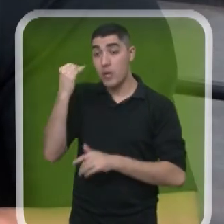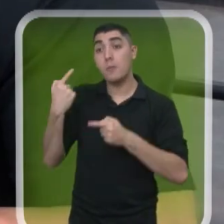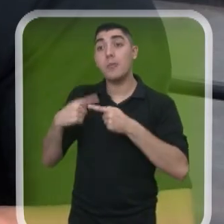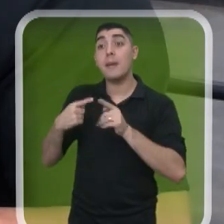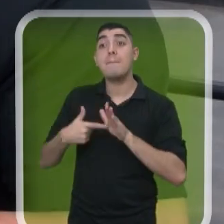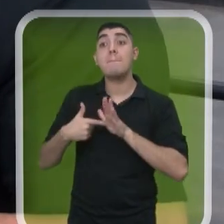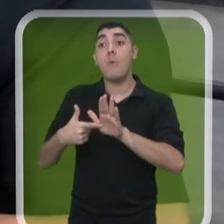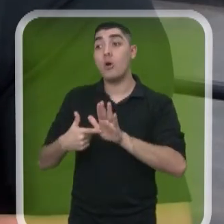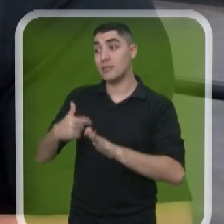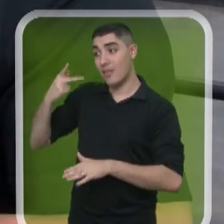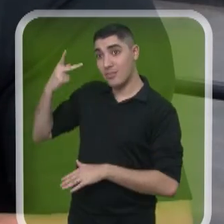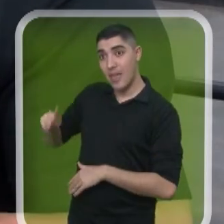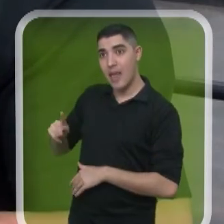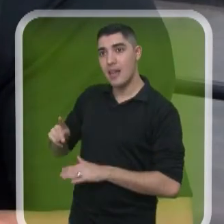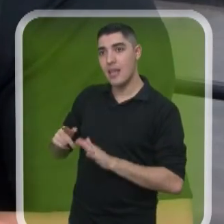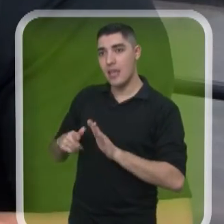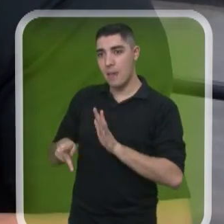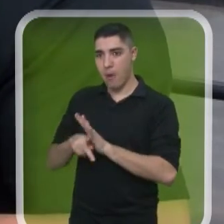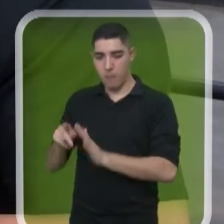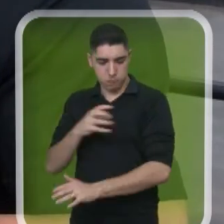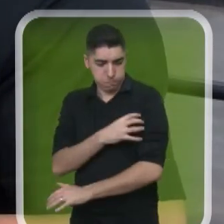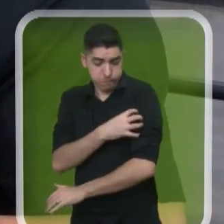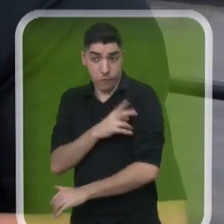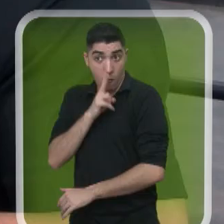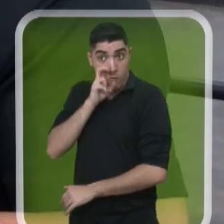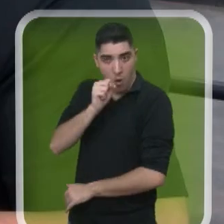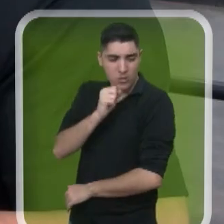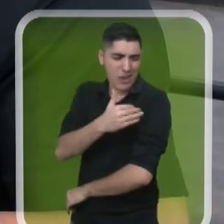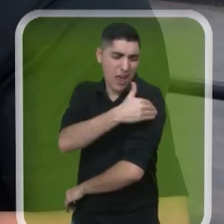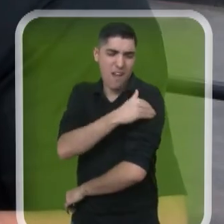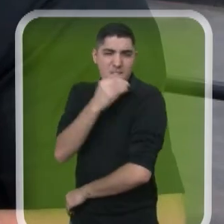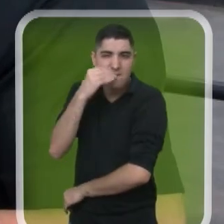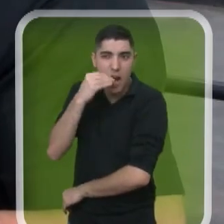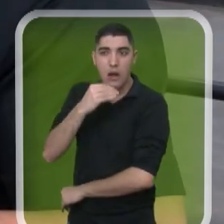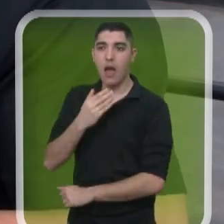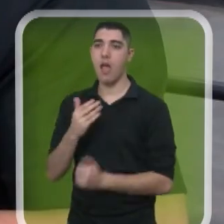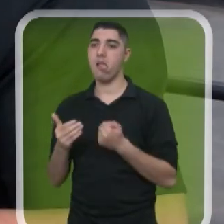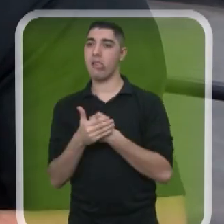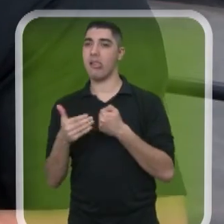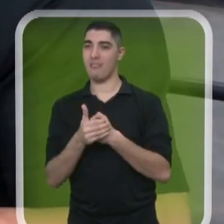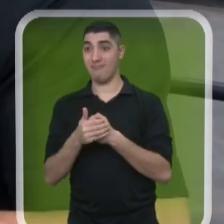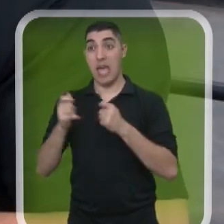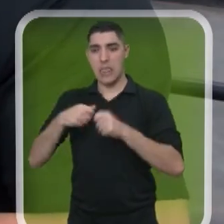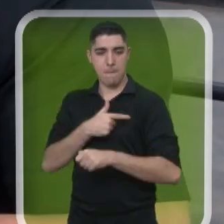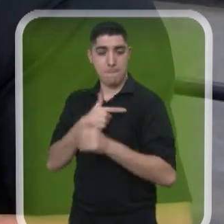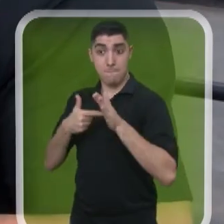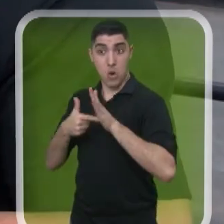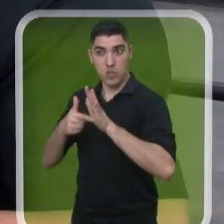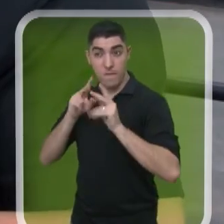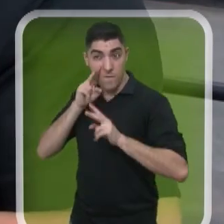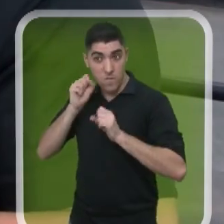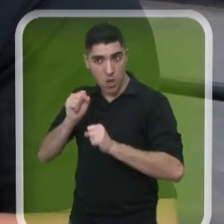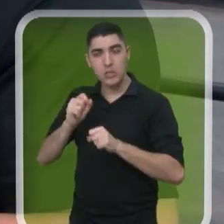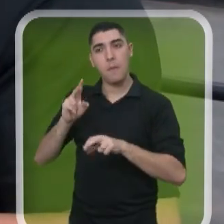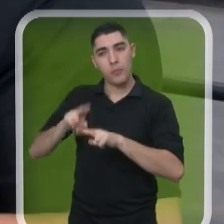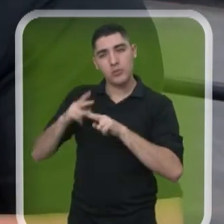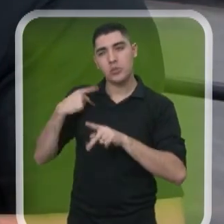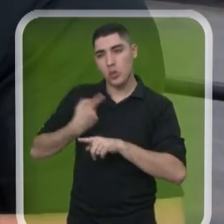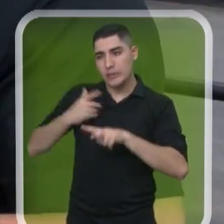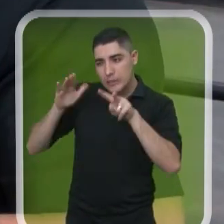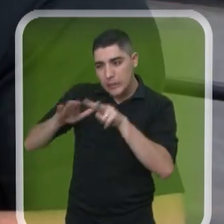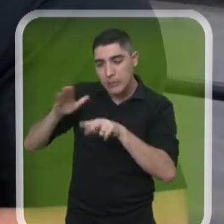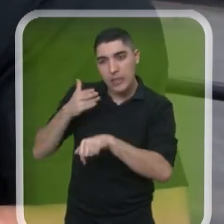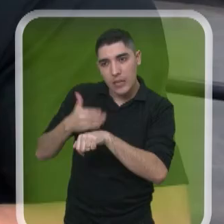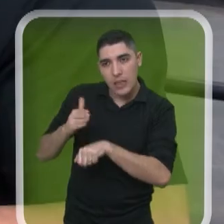do atleta e escondem os pontos fracos. Né? Isso é feito nesse período, a gente está fazendo uma vez por semana, mas conforme for se aproximando do campeonato, a